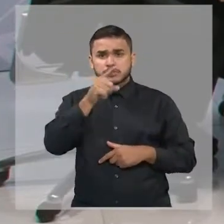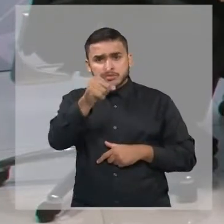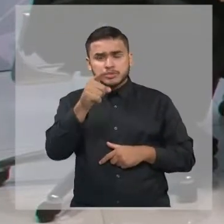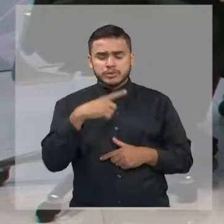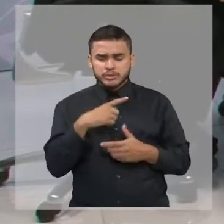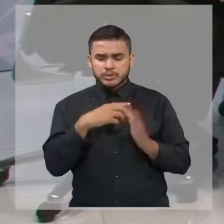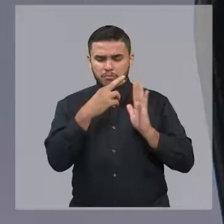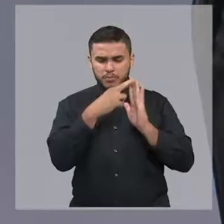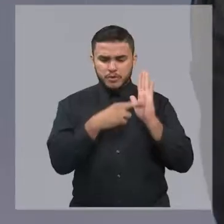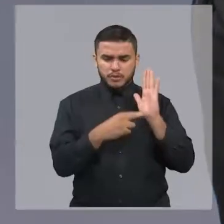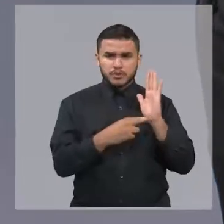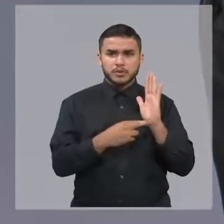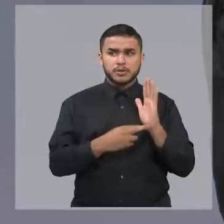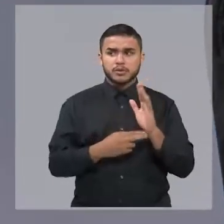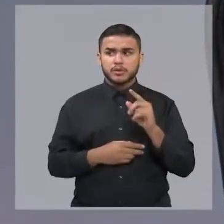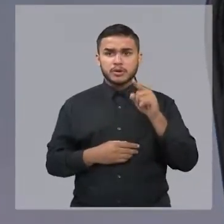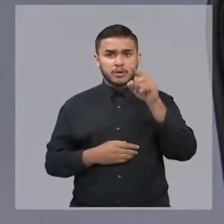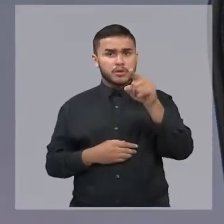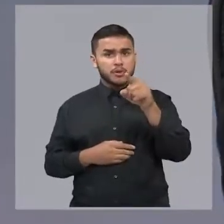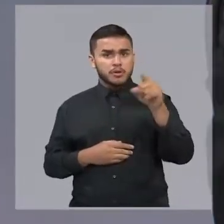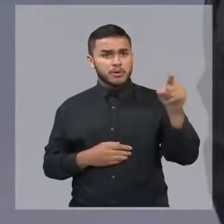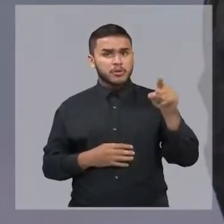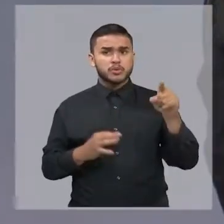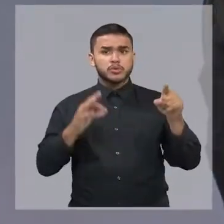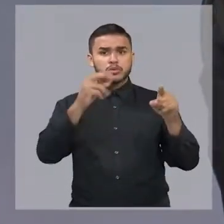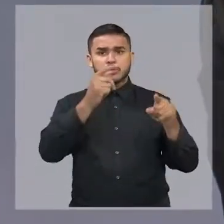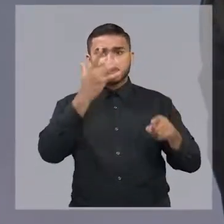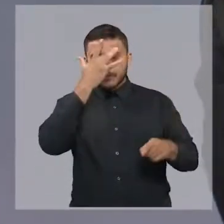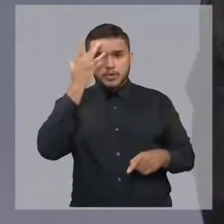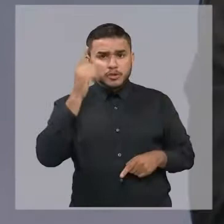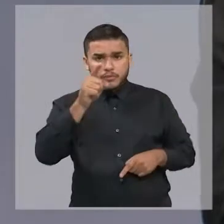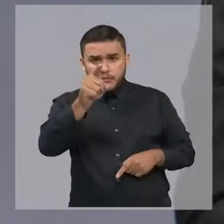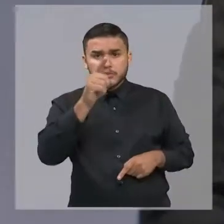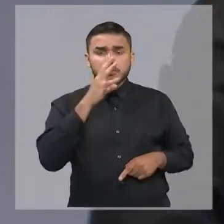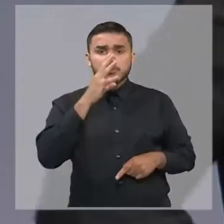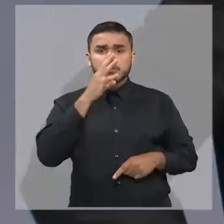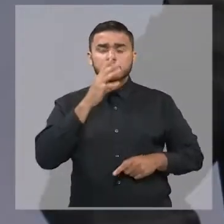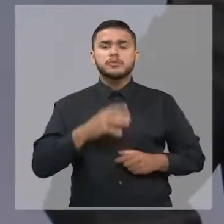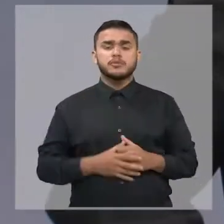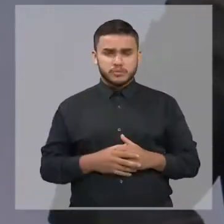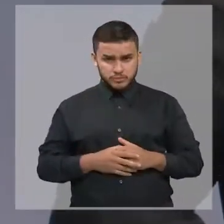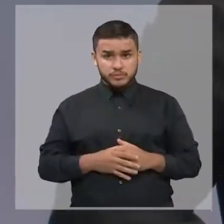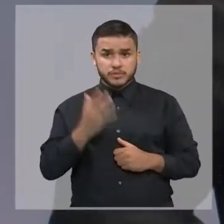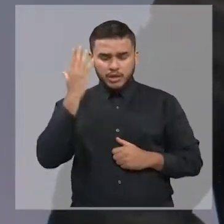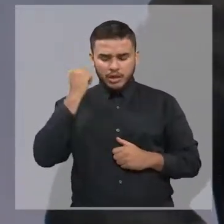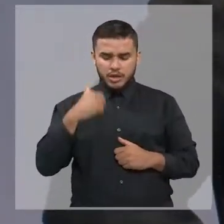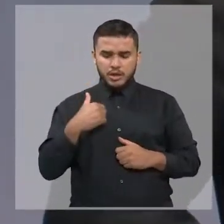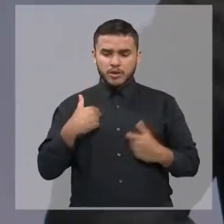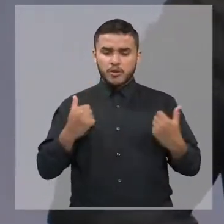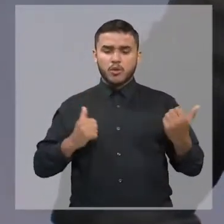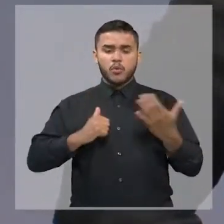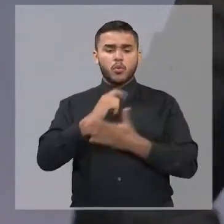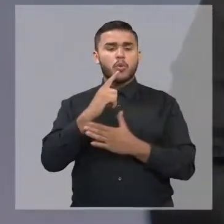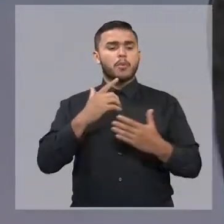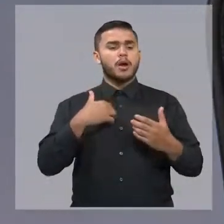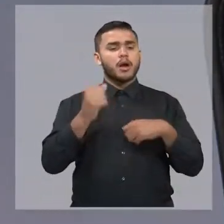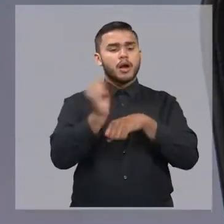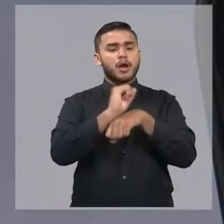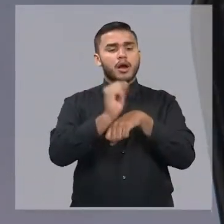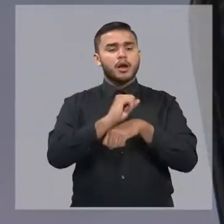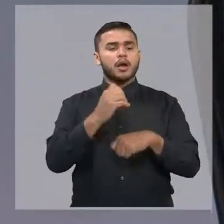restrição. Você convive com restrição, o nosso ouvinte tem restrição. O camarada não chega na casa dele e diz: eu quero comprar o carro hoje, eu quero